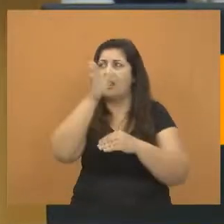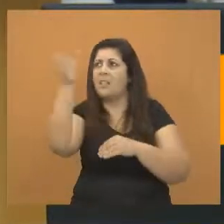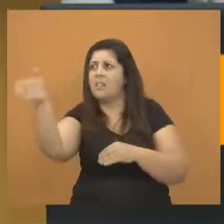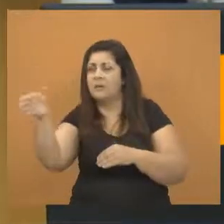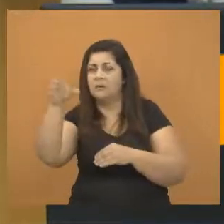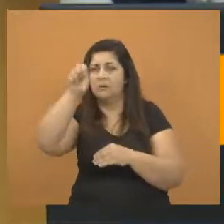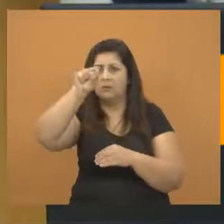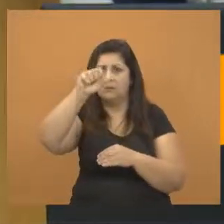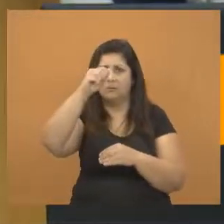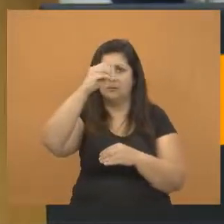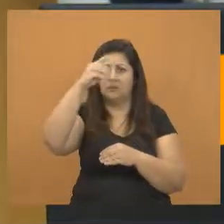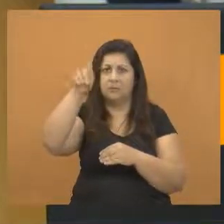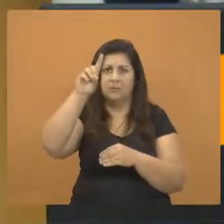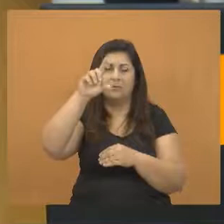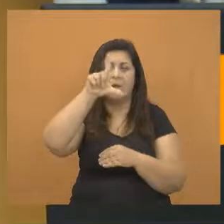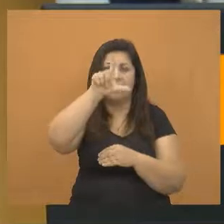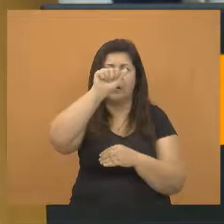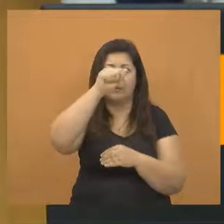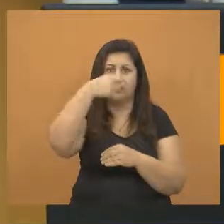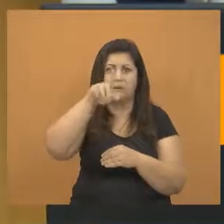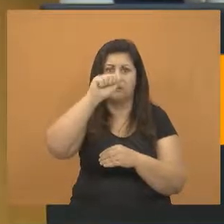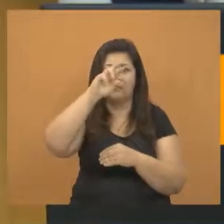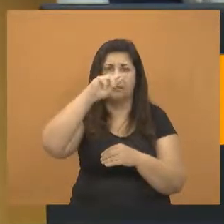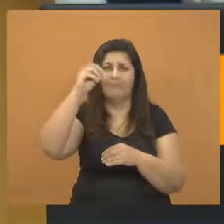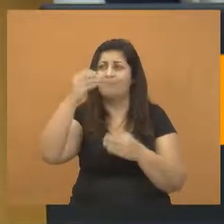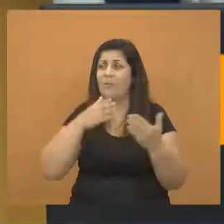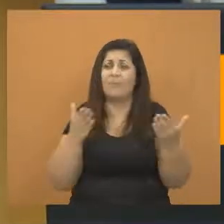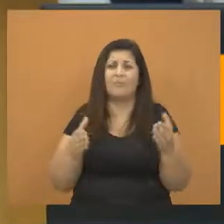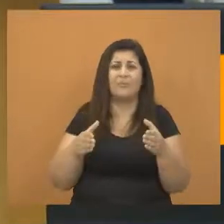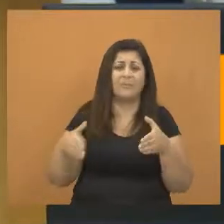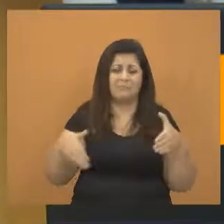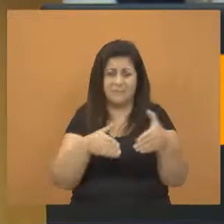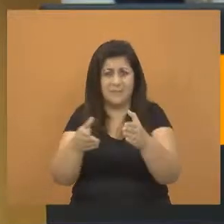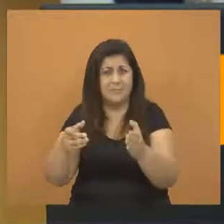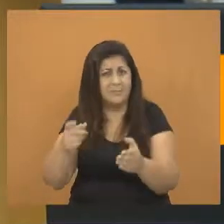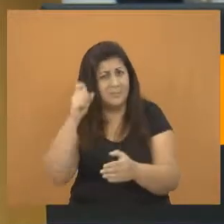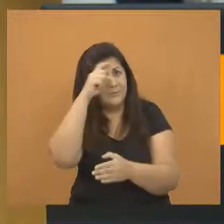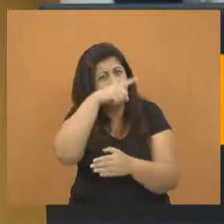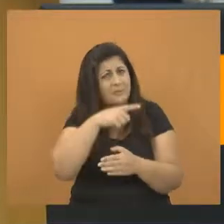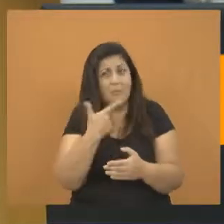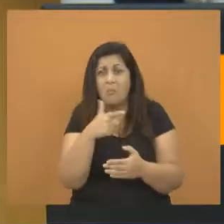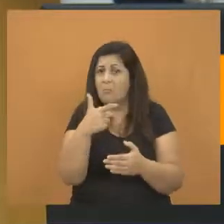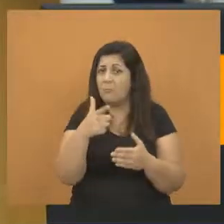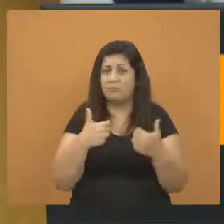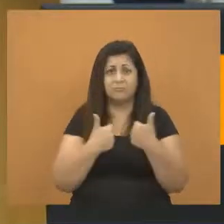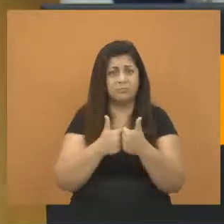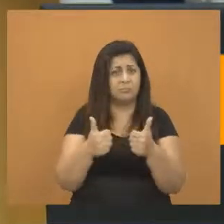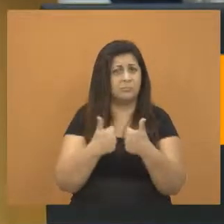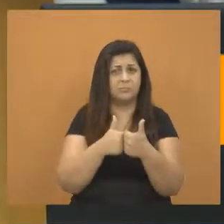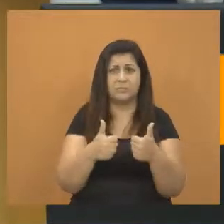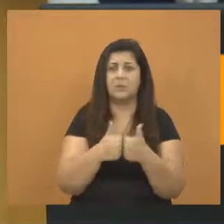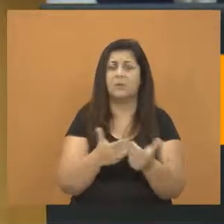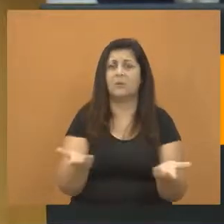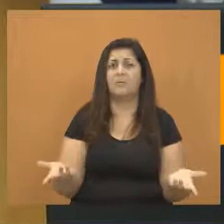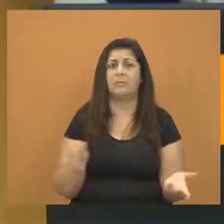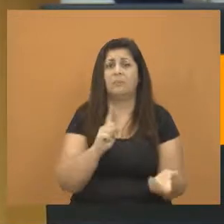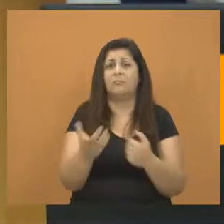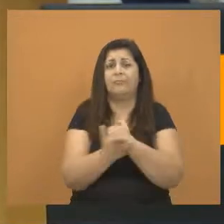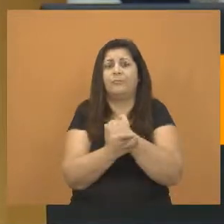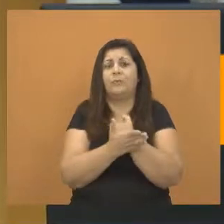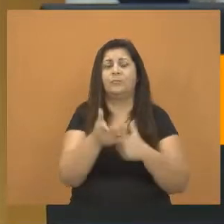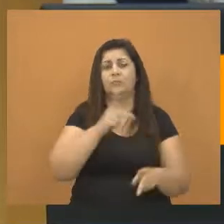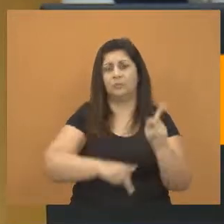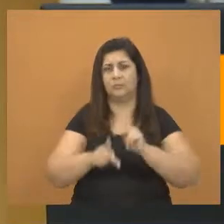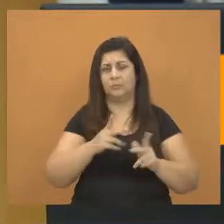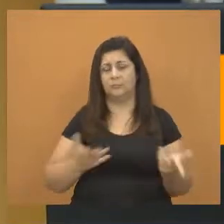Lázaro. Então, é contramão. Inclusive, o transporte coletivo não favorece essa população.